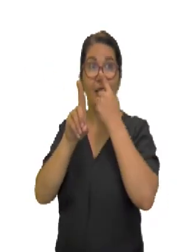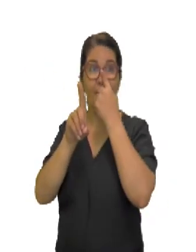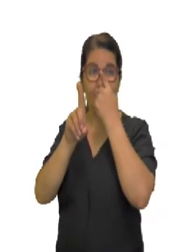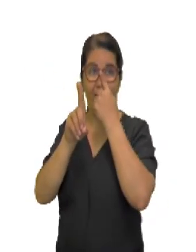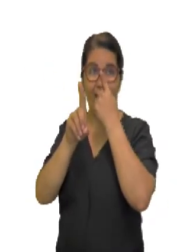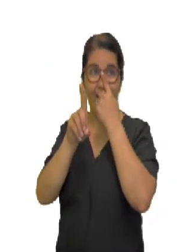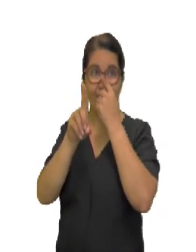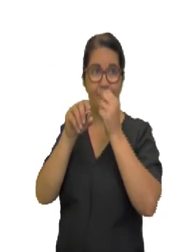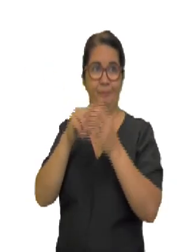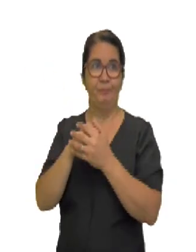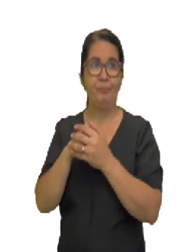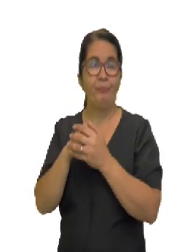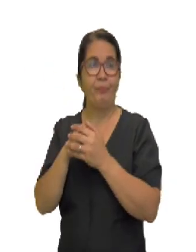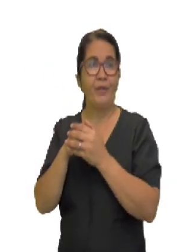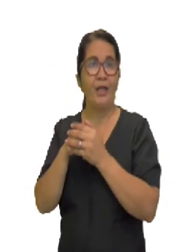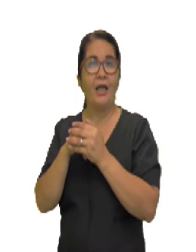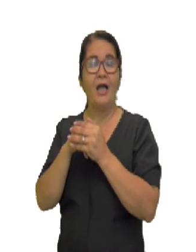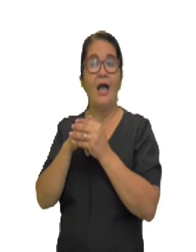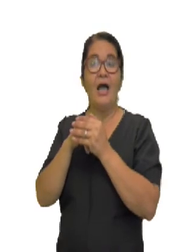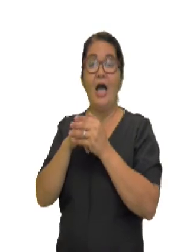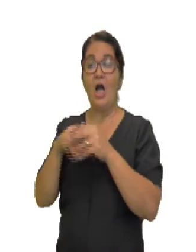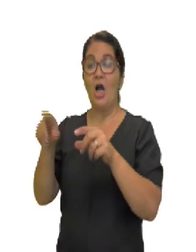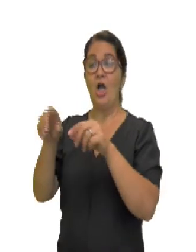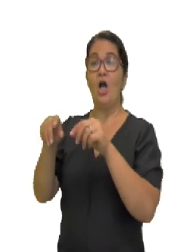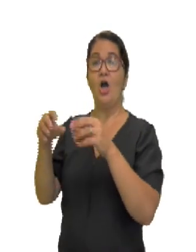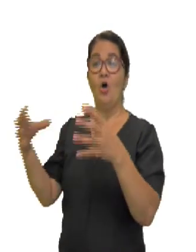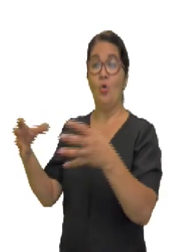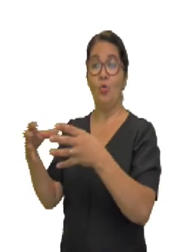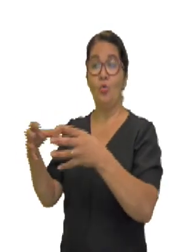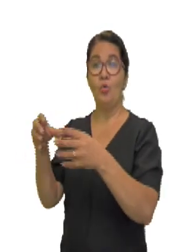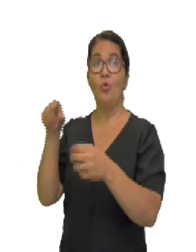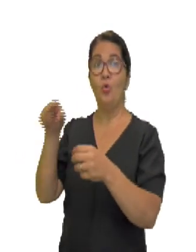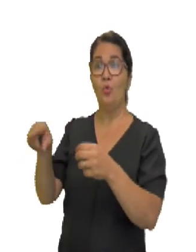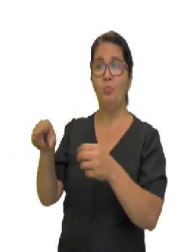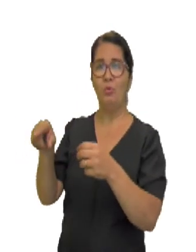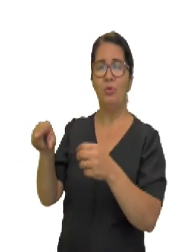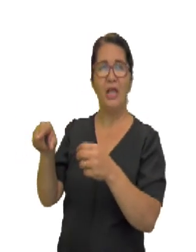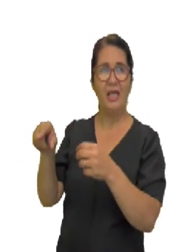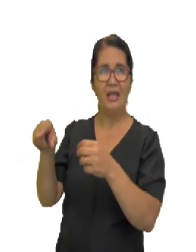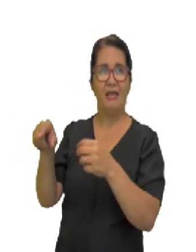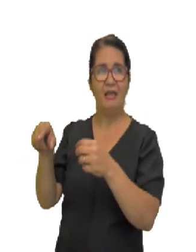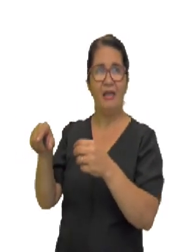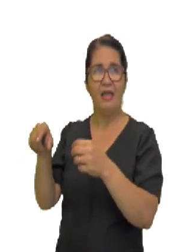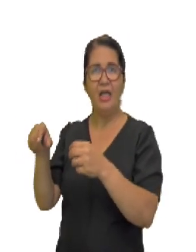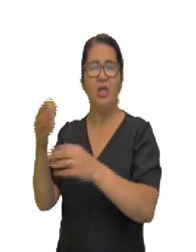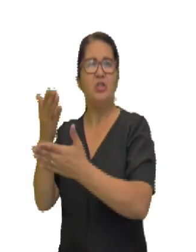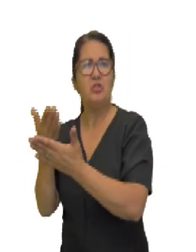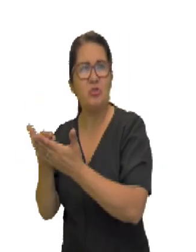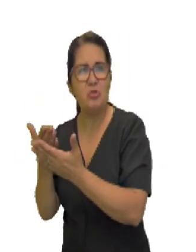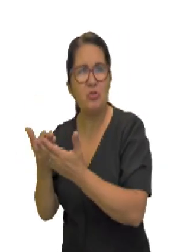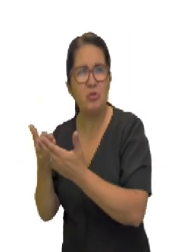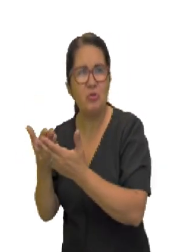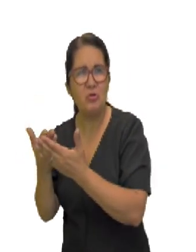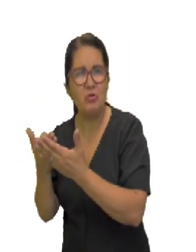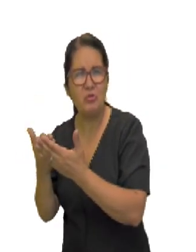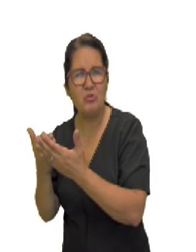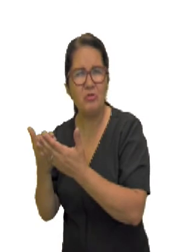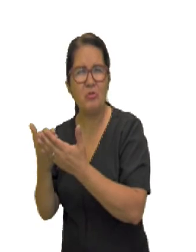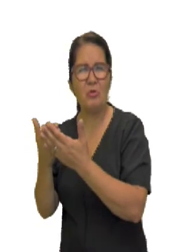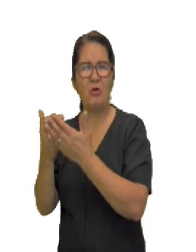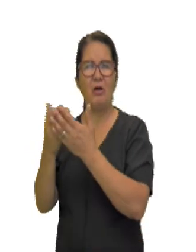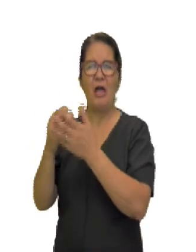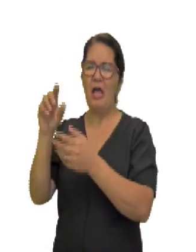grupo, não é mesmo? Olha lá, ó. Dentre todos, observem o termo. Agora, Júlio é